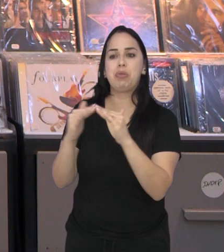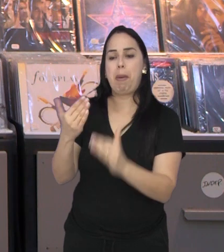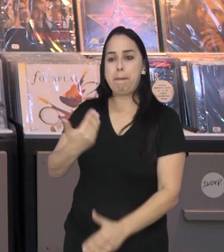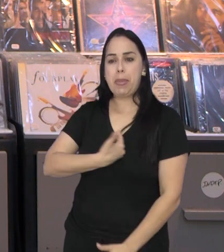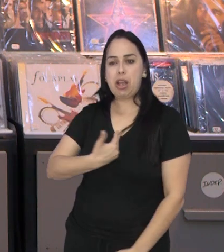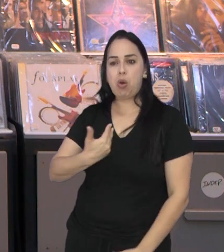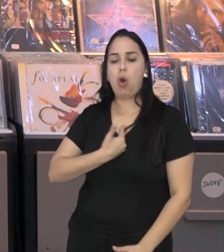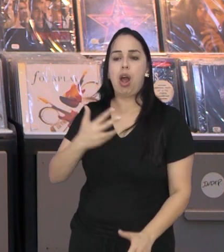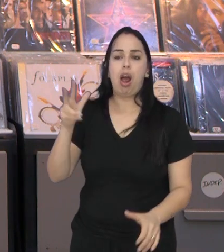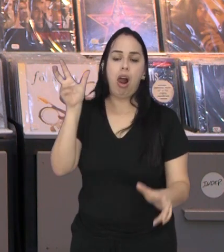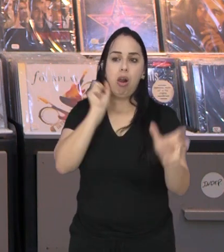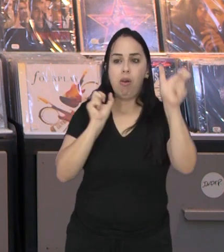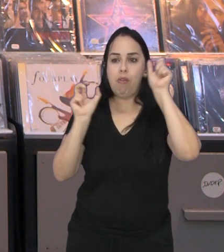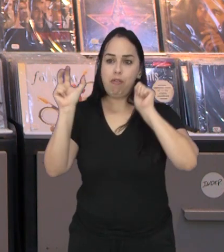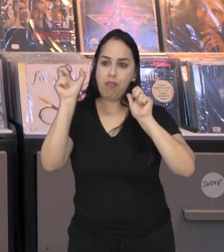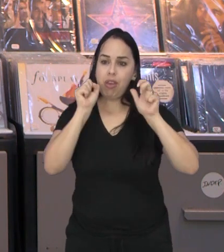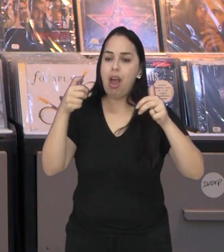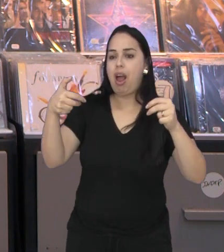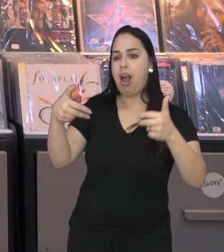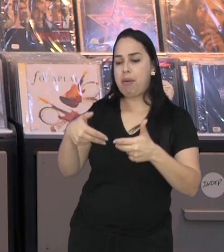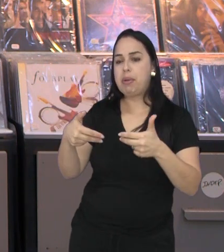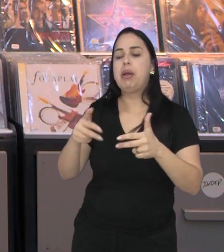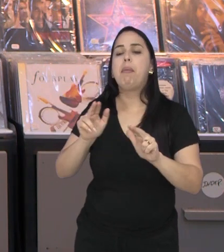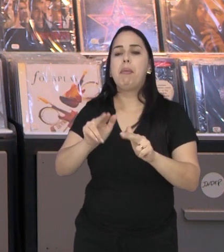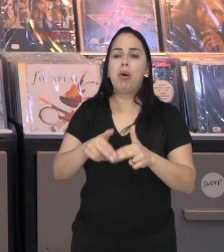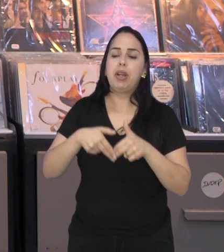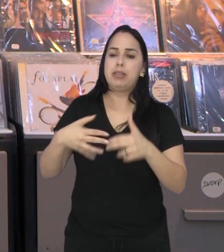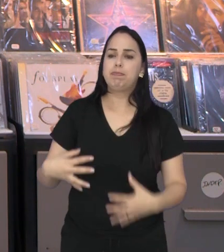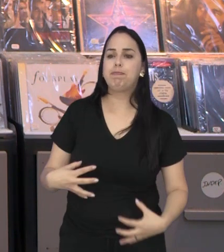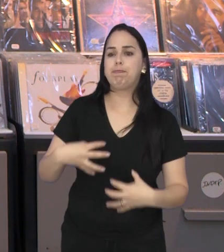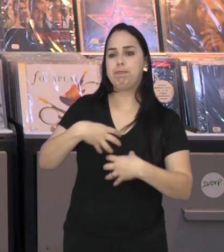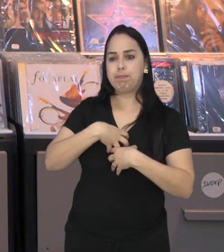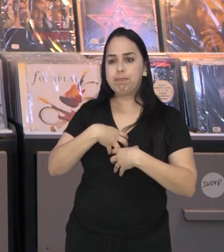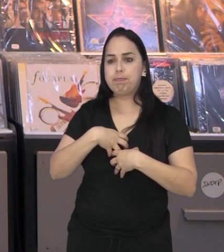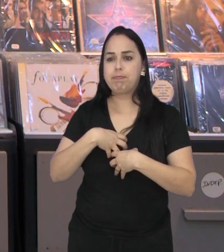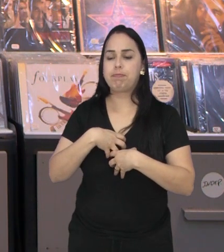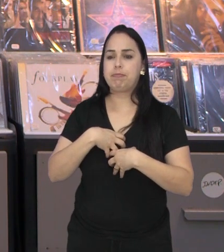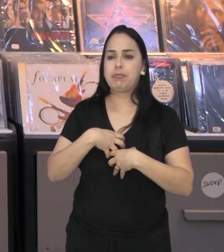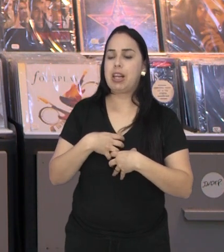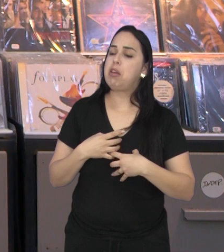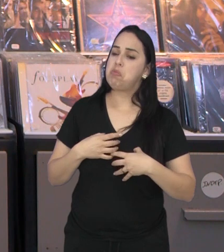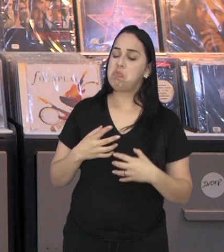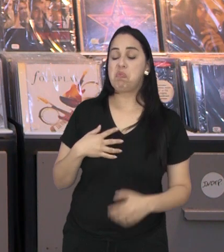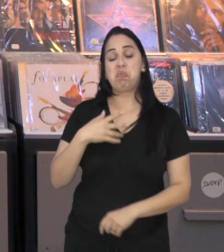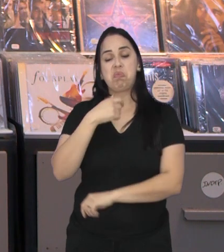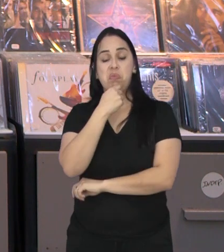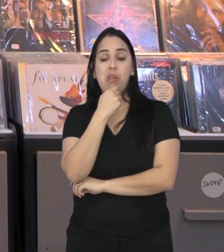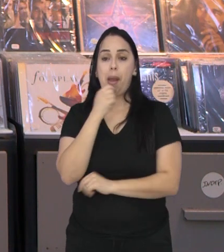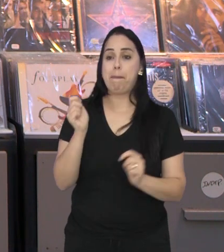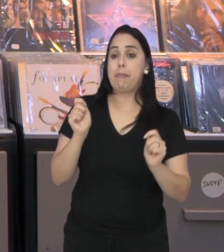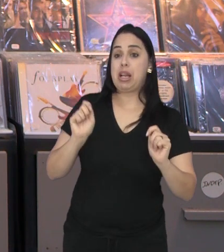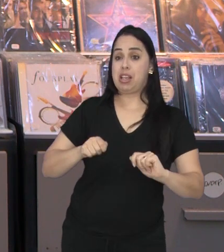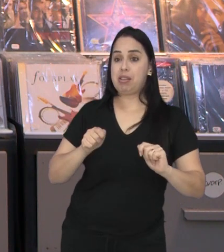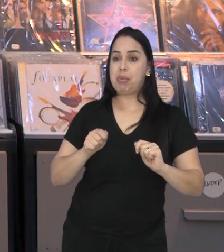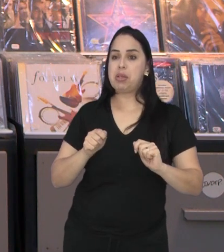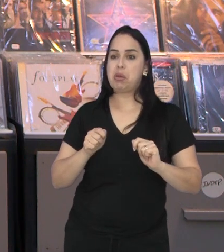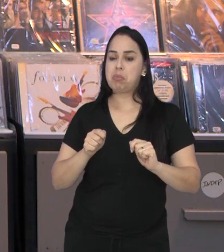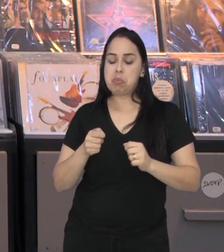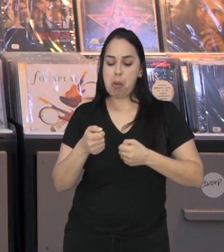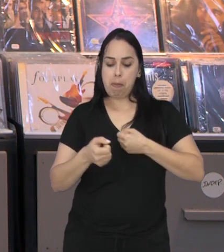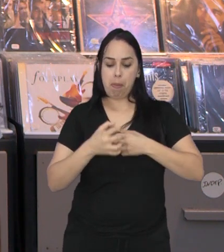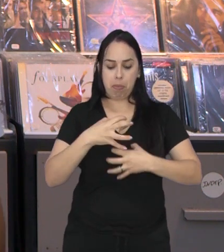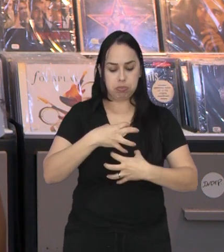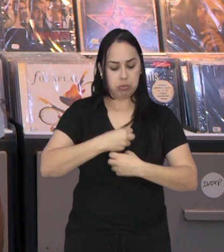tal. E eu senti que era uma possibilidade de eu conseguir externar